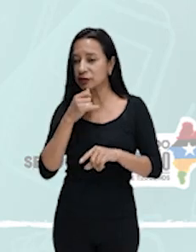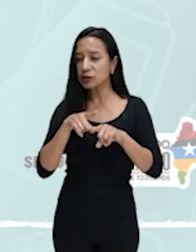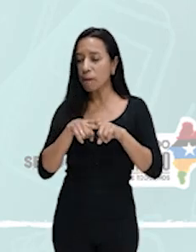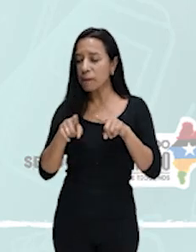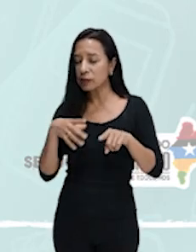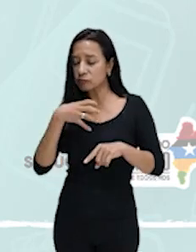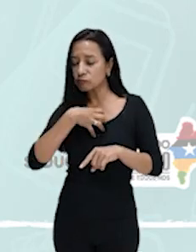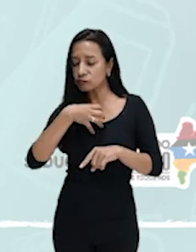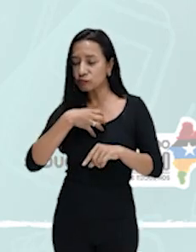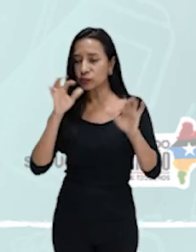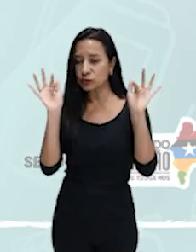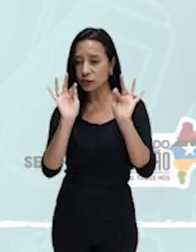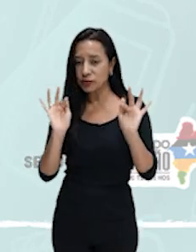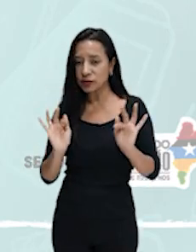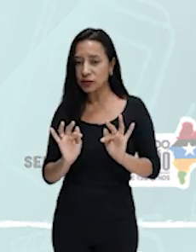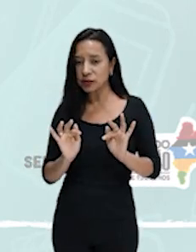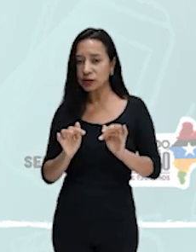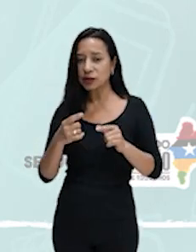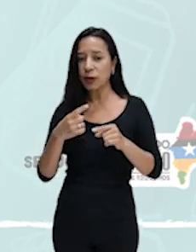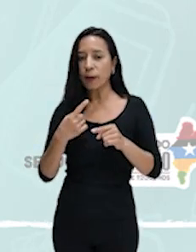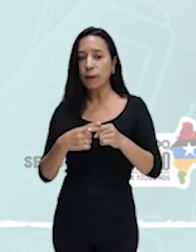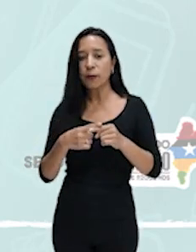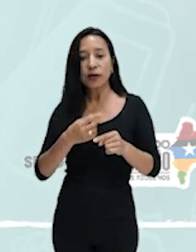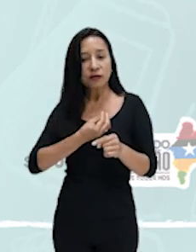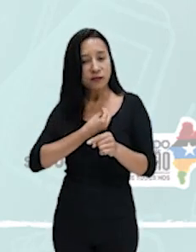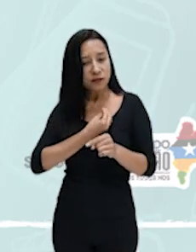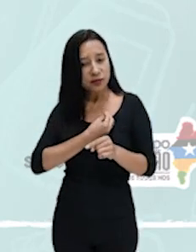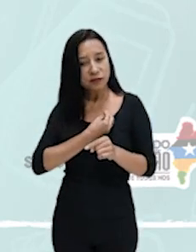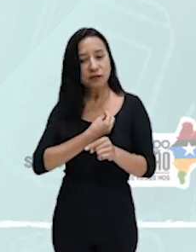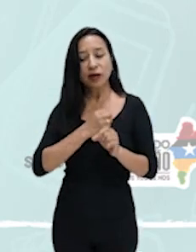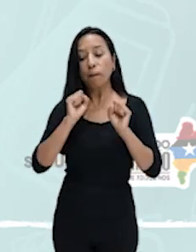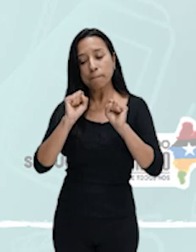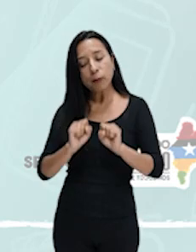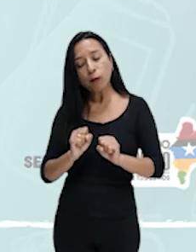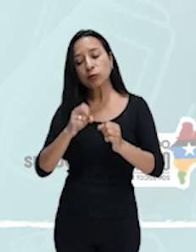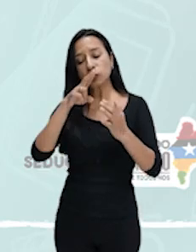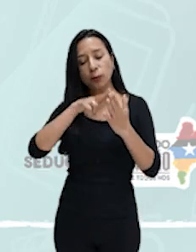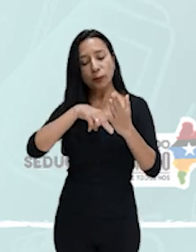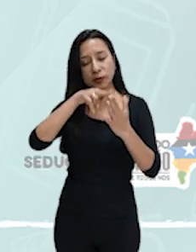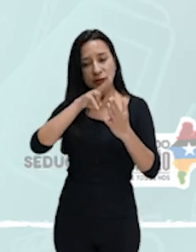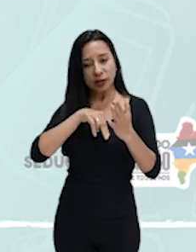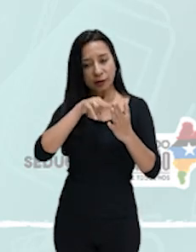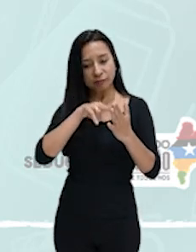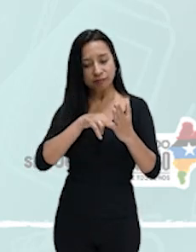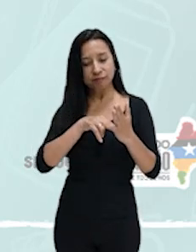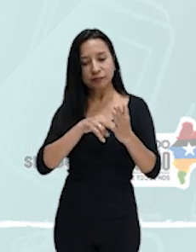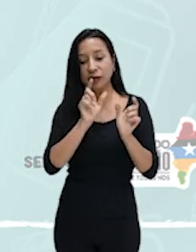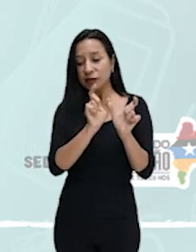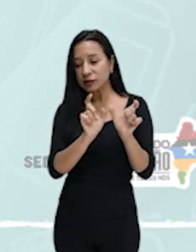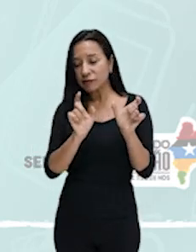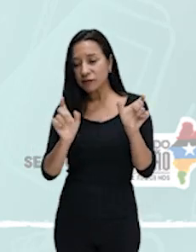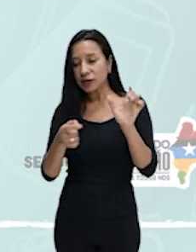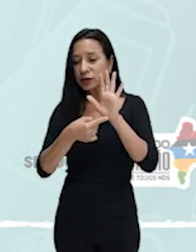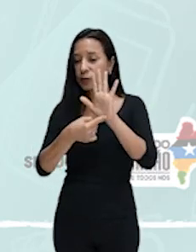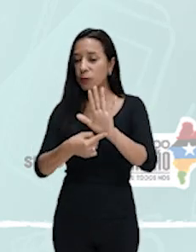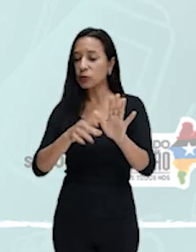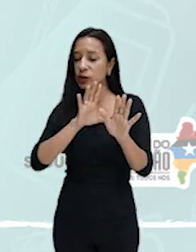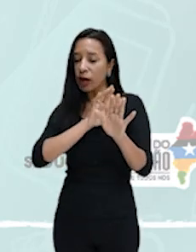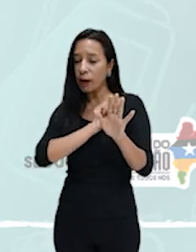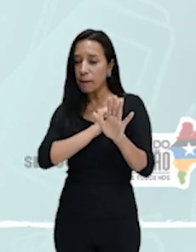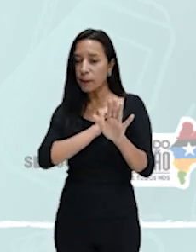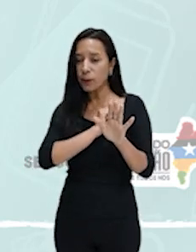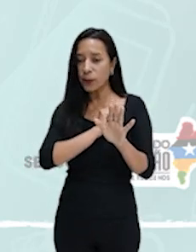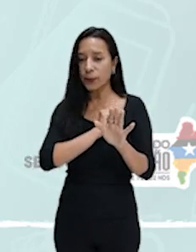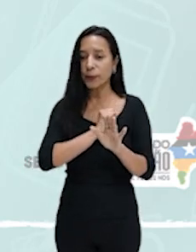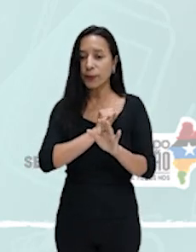Nessa frase da Frida, você vê quanta vida, quanto amor pela vida essa mulher tinha.